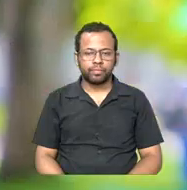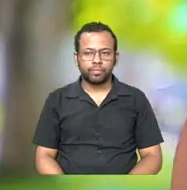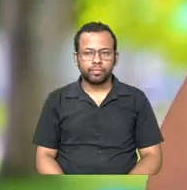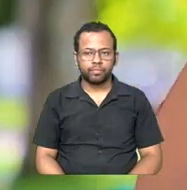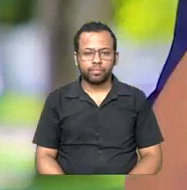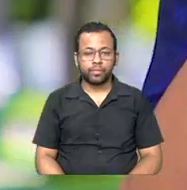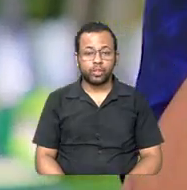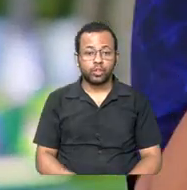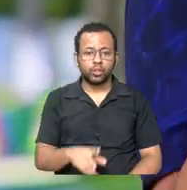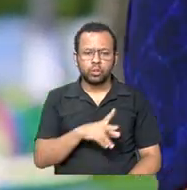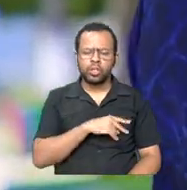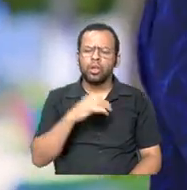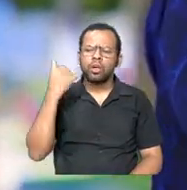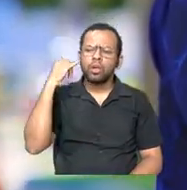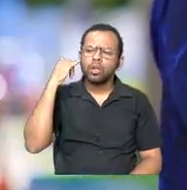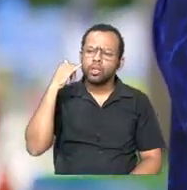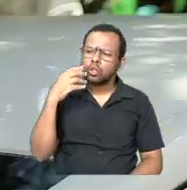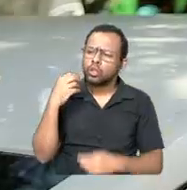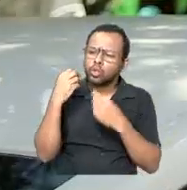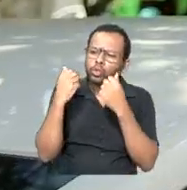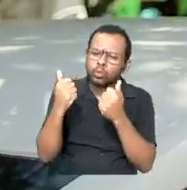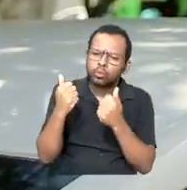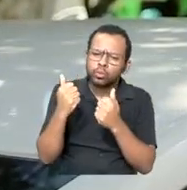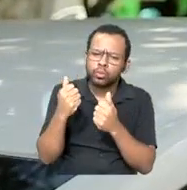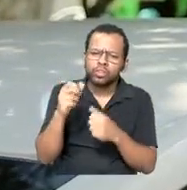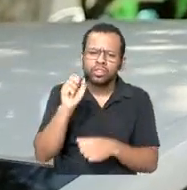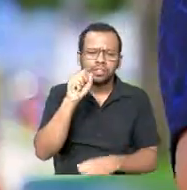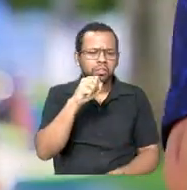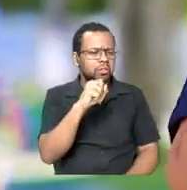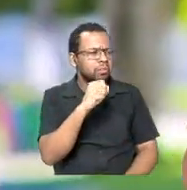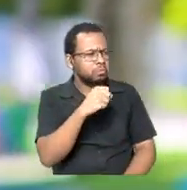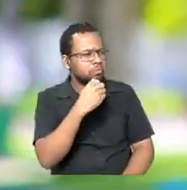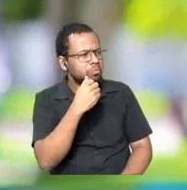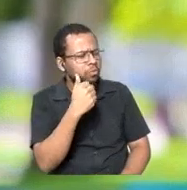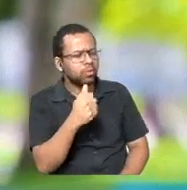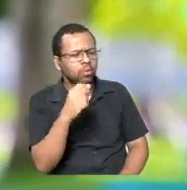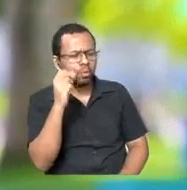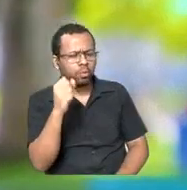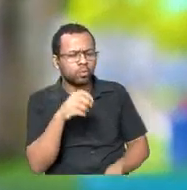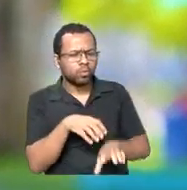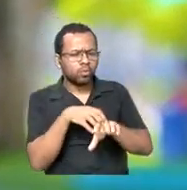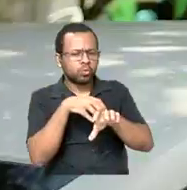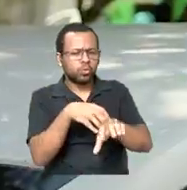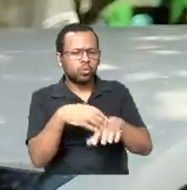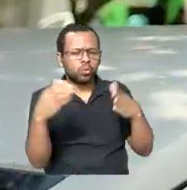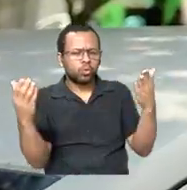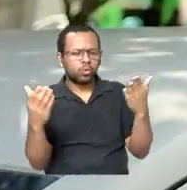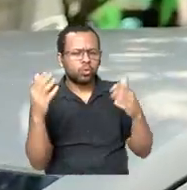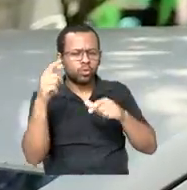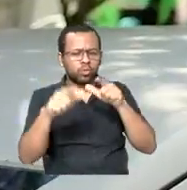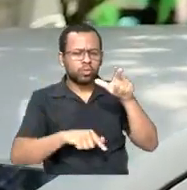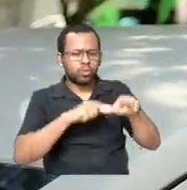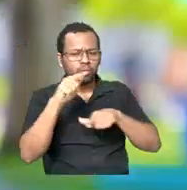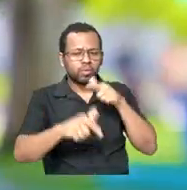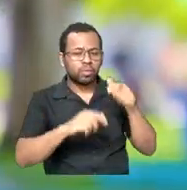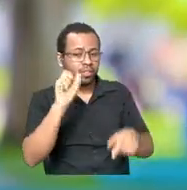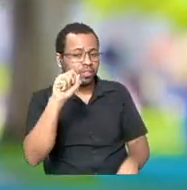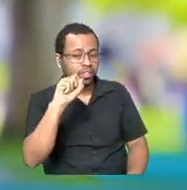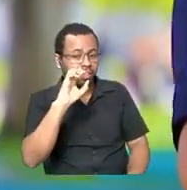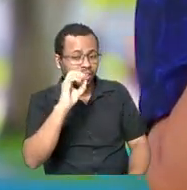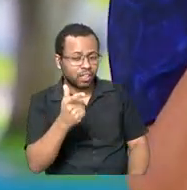E aí meu amigo seu João tudo bem Tudo sim Rogerinho pode me dar uma carona para o trabalho hoje é claro